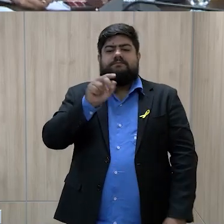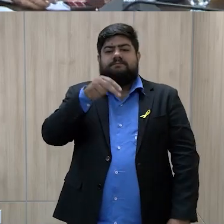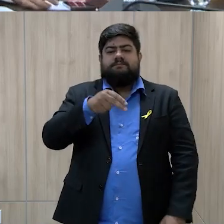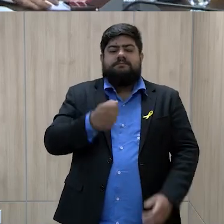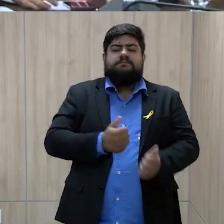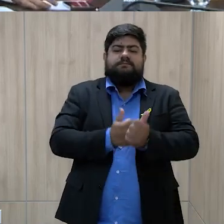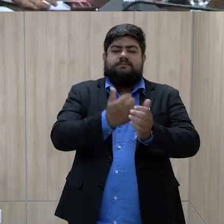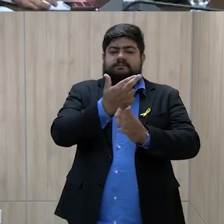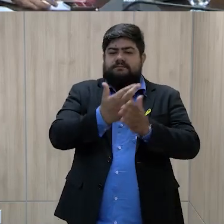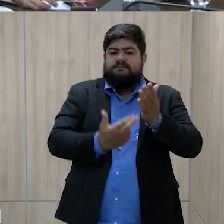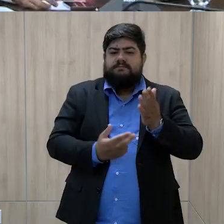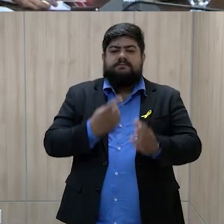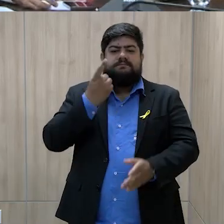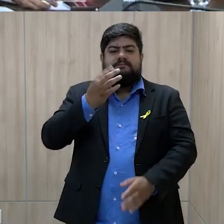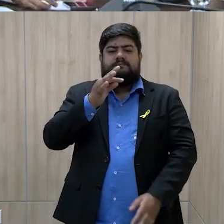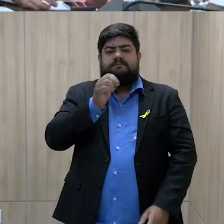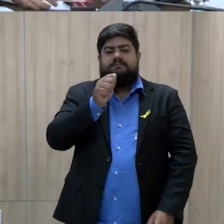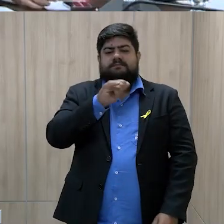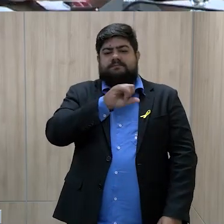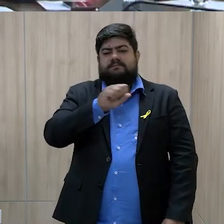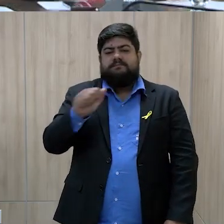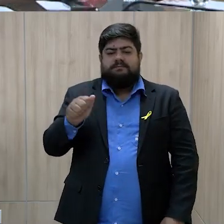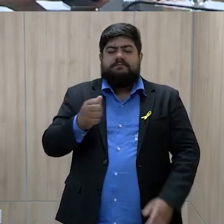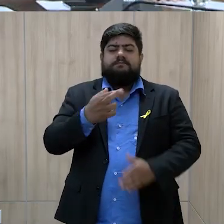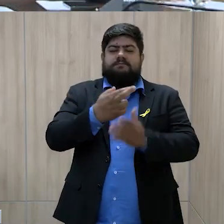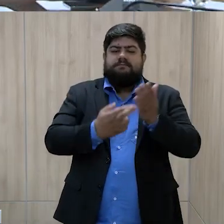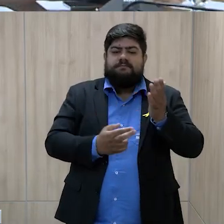como vota Deputado Alan Queiroz